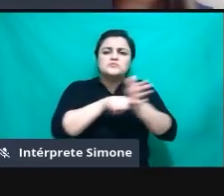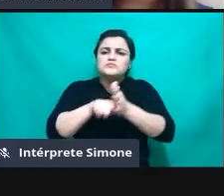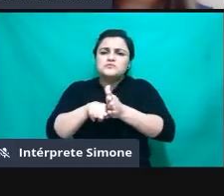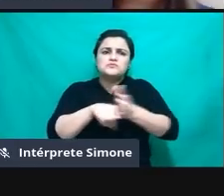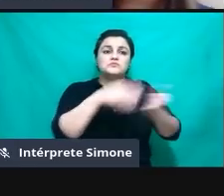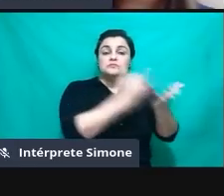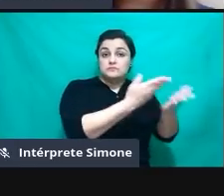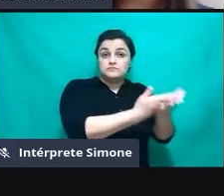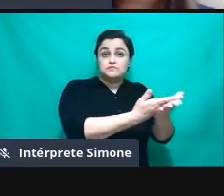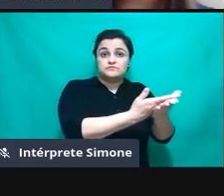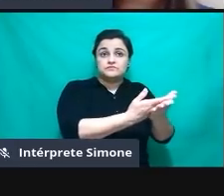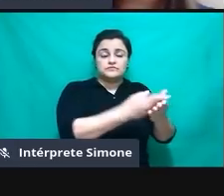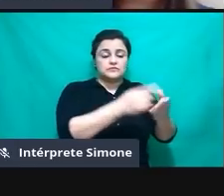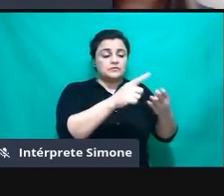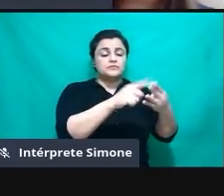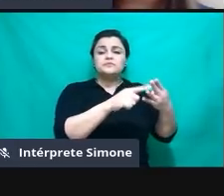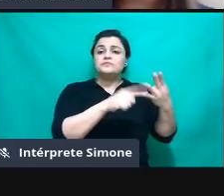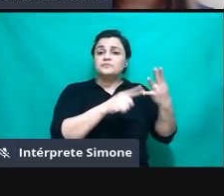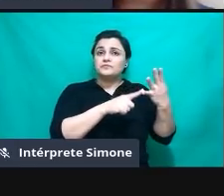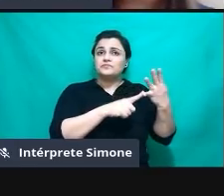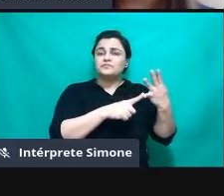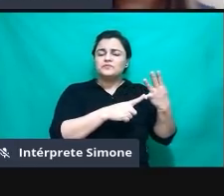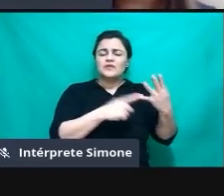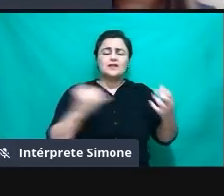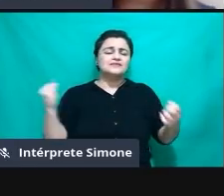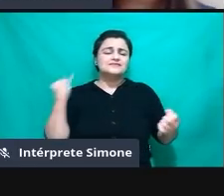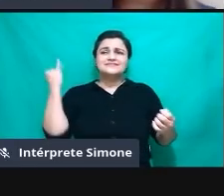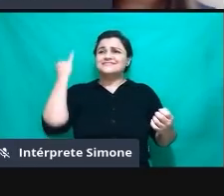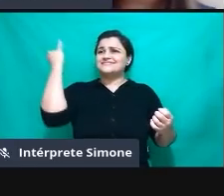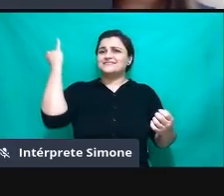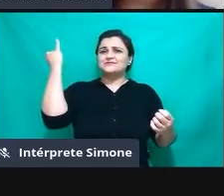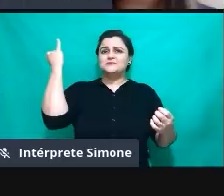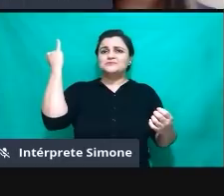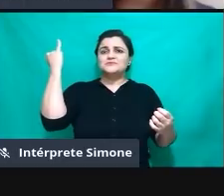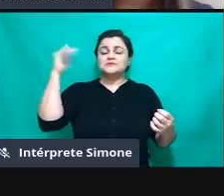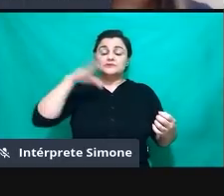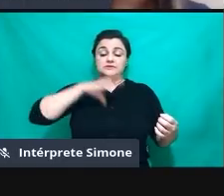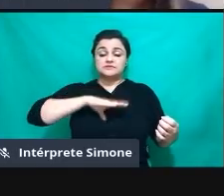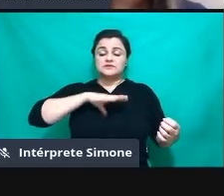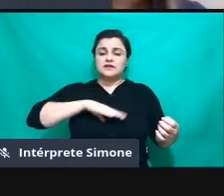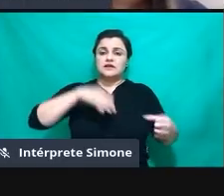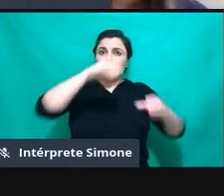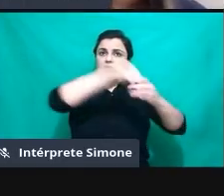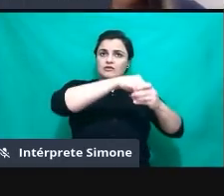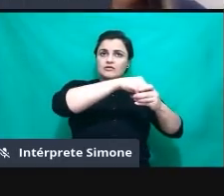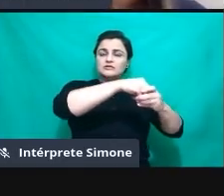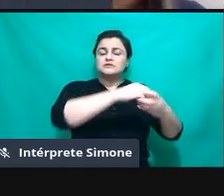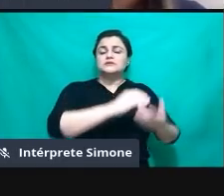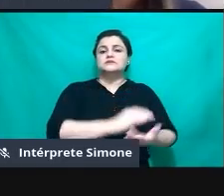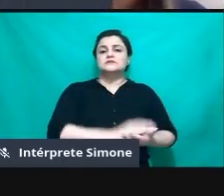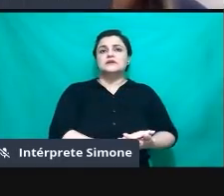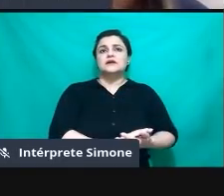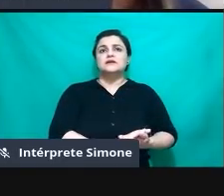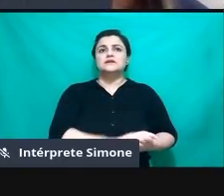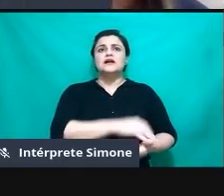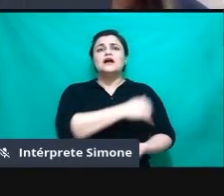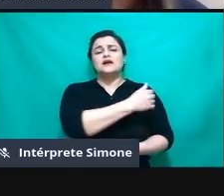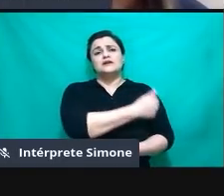que serão utilizados aí dentro da língua portuguesa do 1º ao 5º ano,